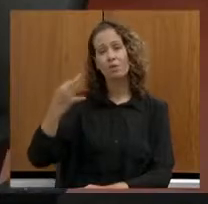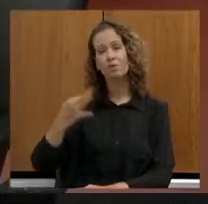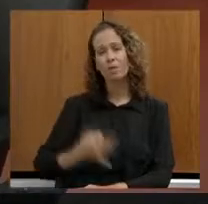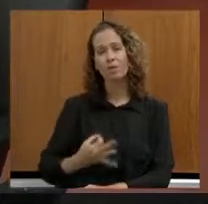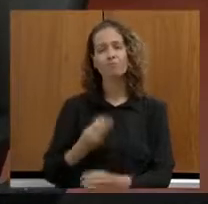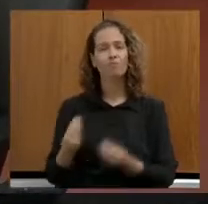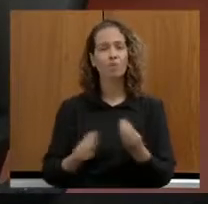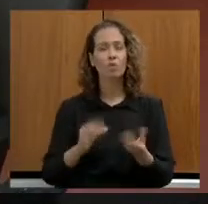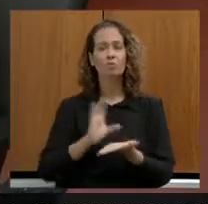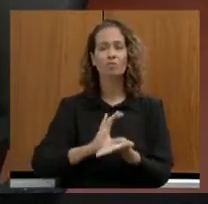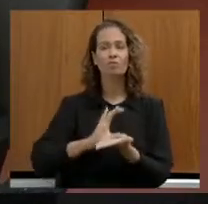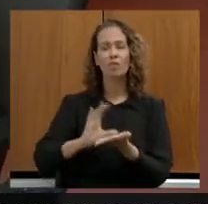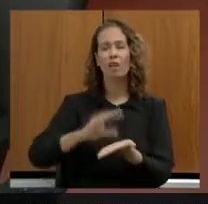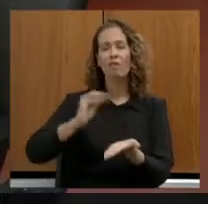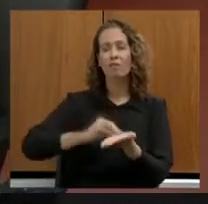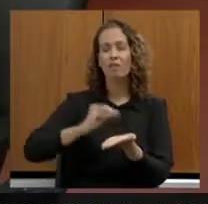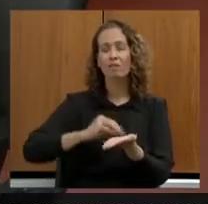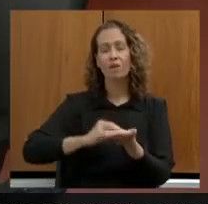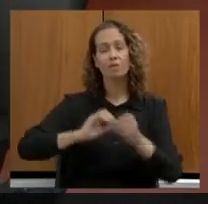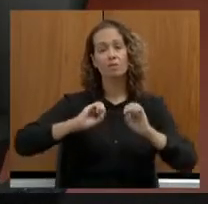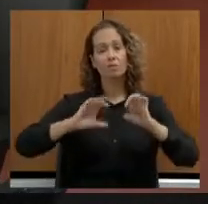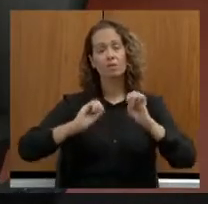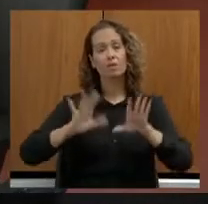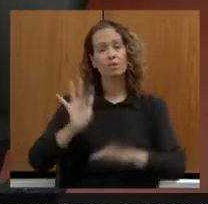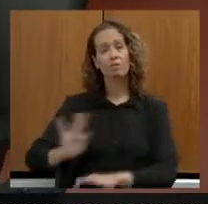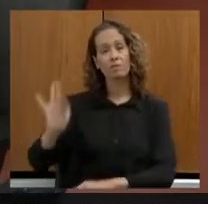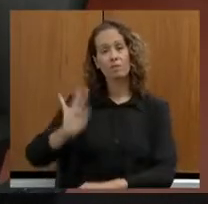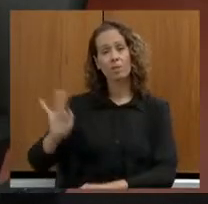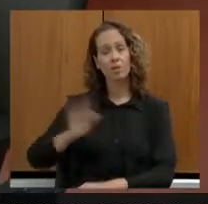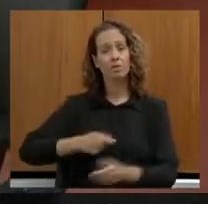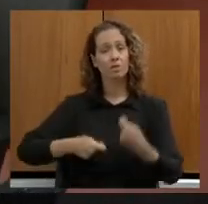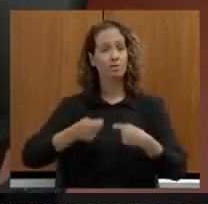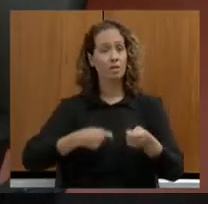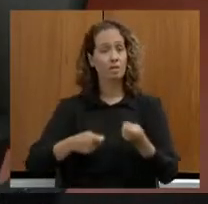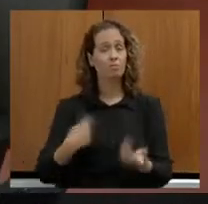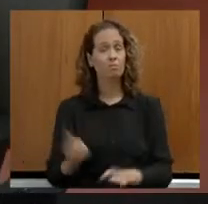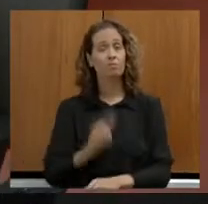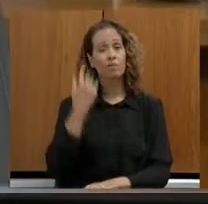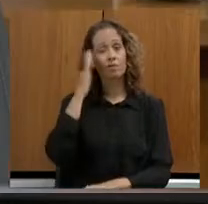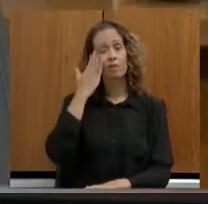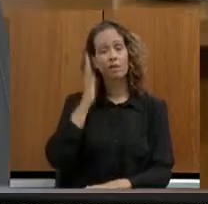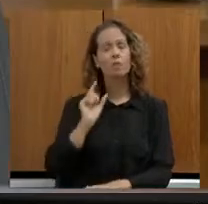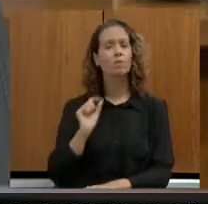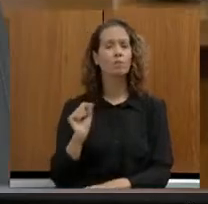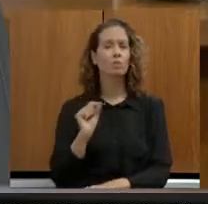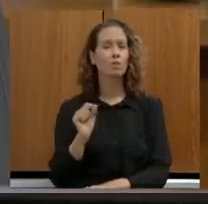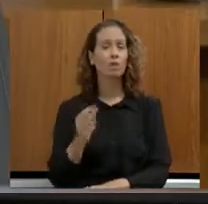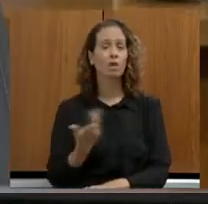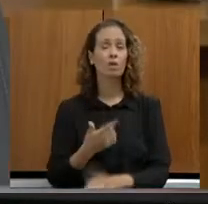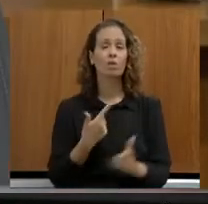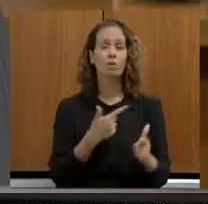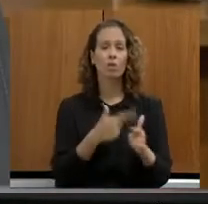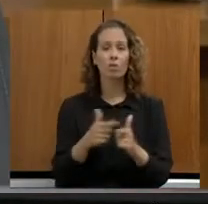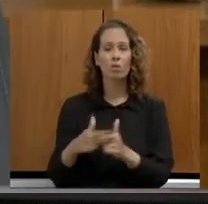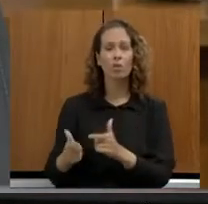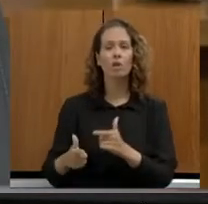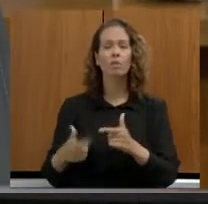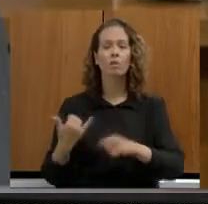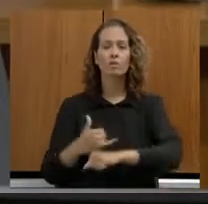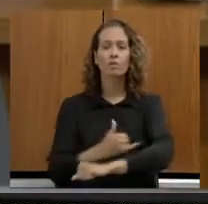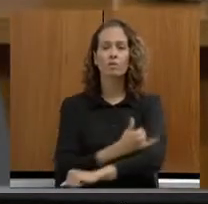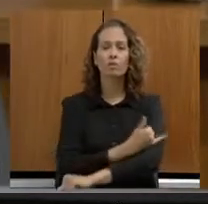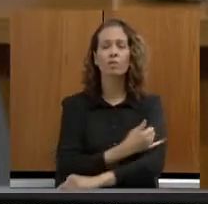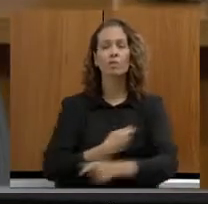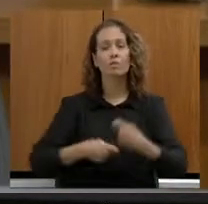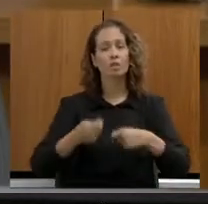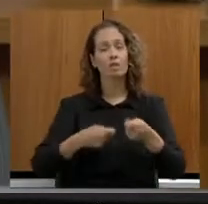fragilidade de investimento ensino superior nesta administração ou a gente entende que a situação dramática de infraestrutura